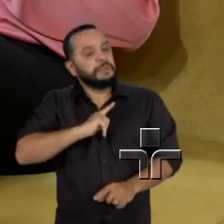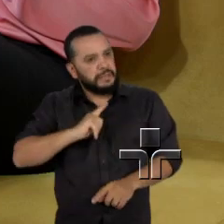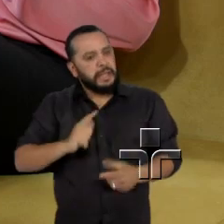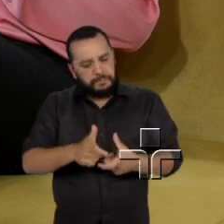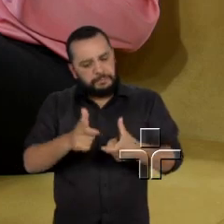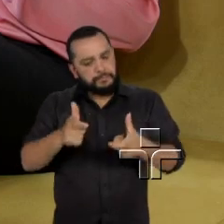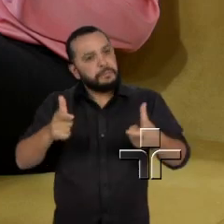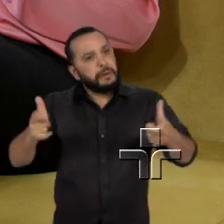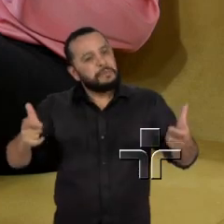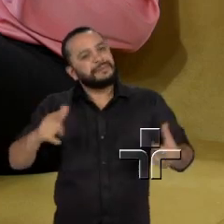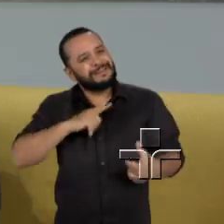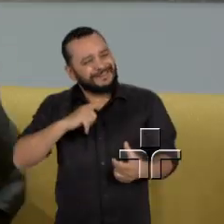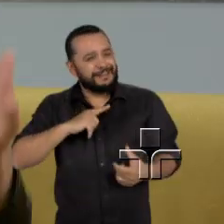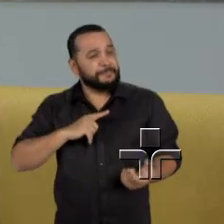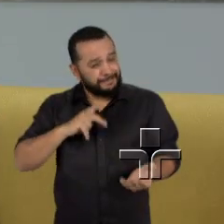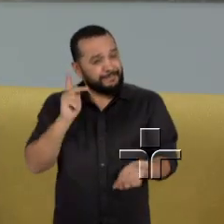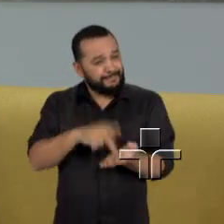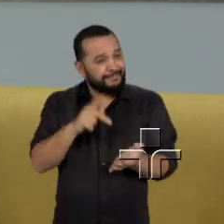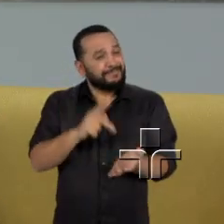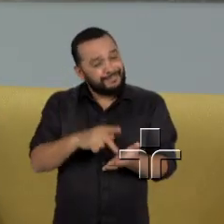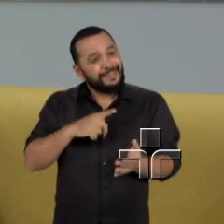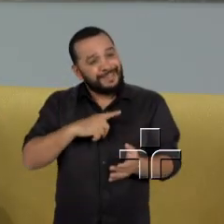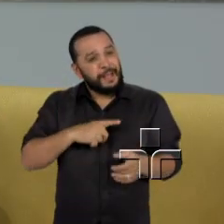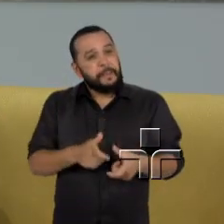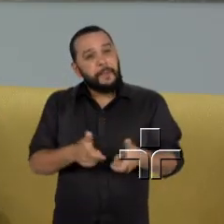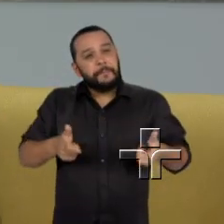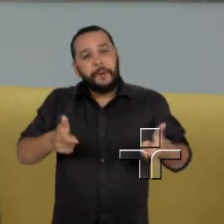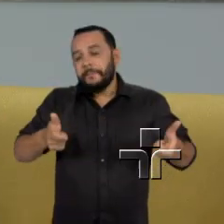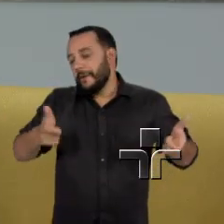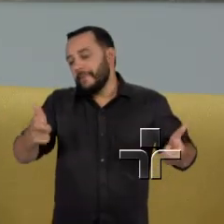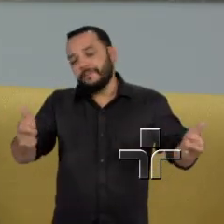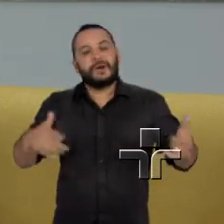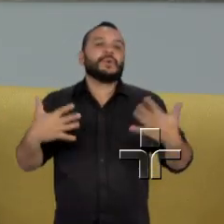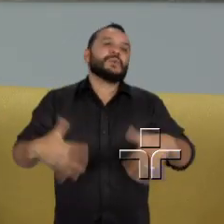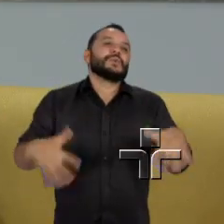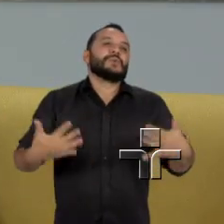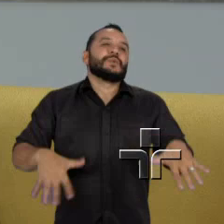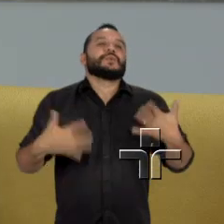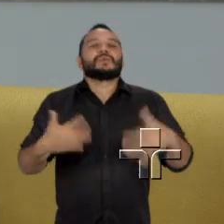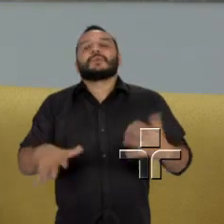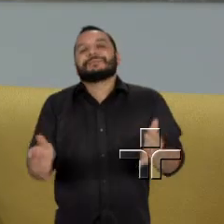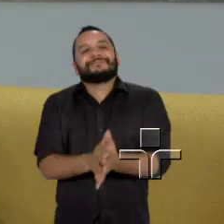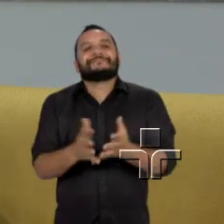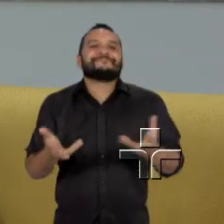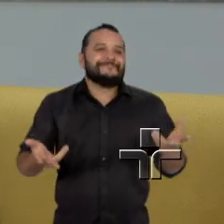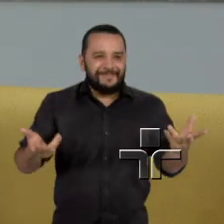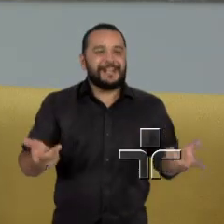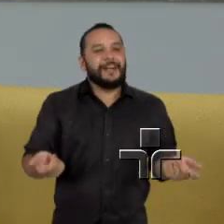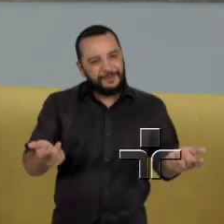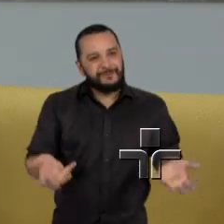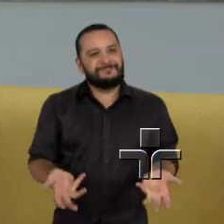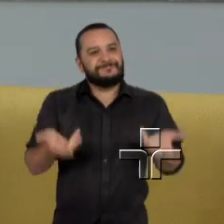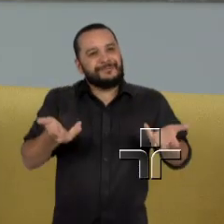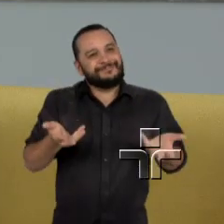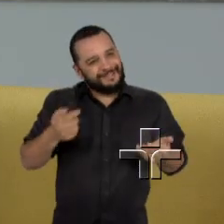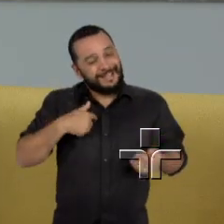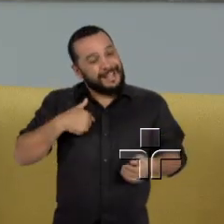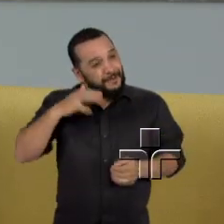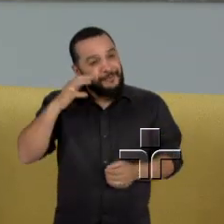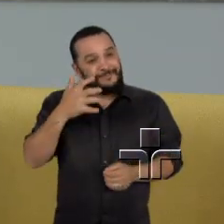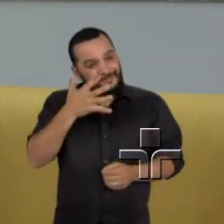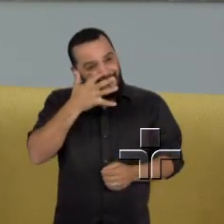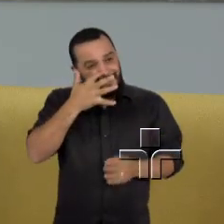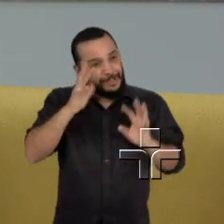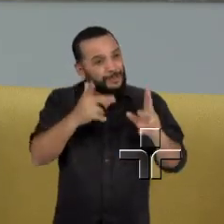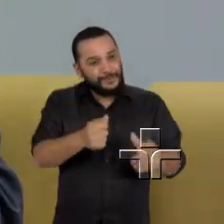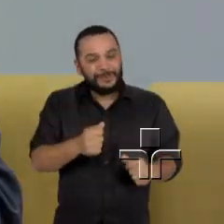dentro do campeonato está cada vez assim crescendo mais, está ficando mais incrível e está sendo maravilhoso de poder participar de tudo isso, né? Que legal.